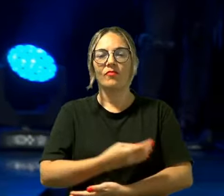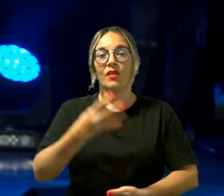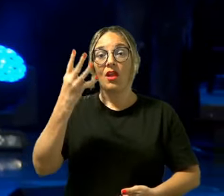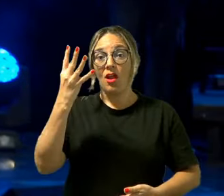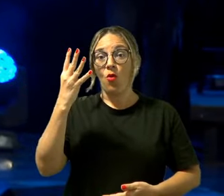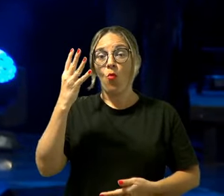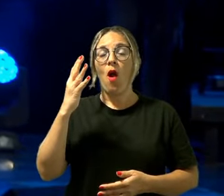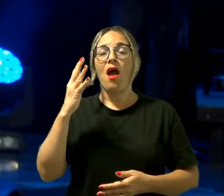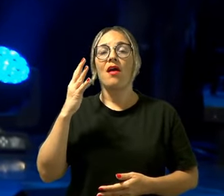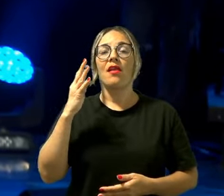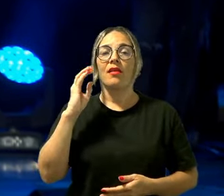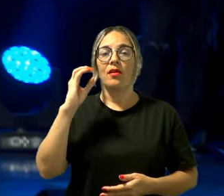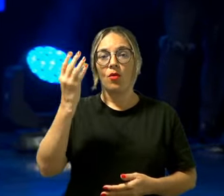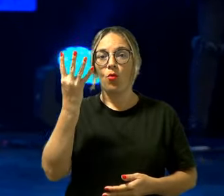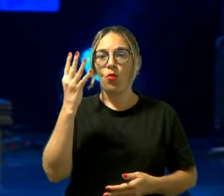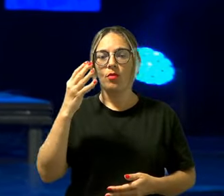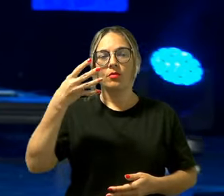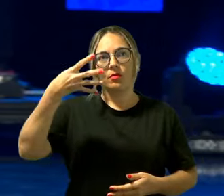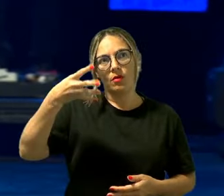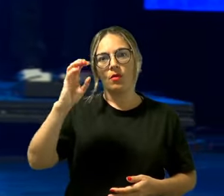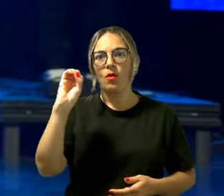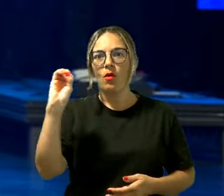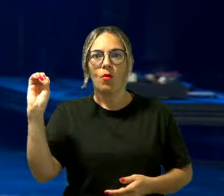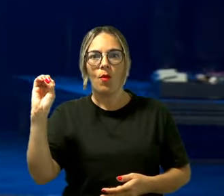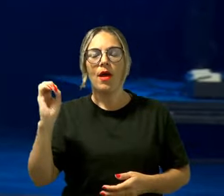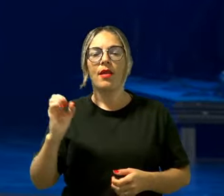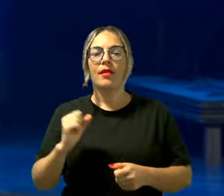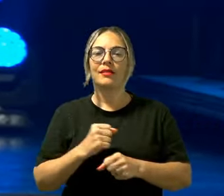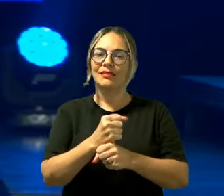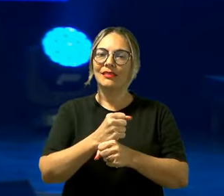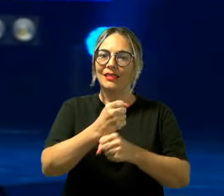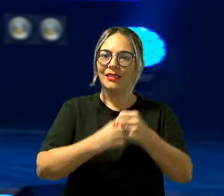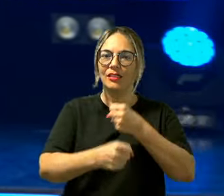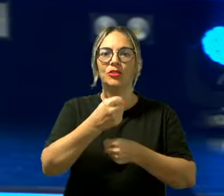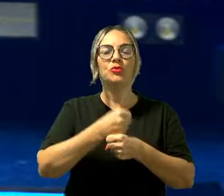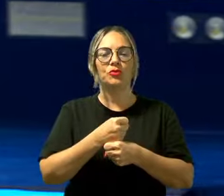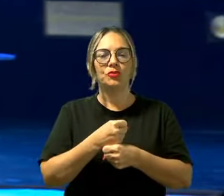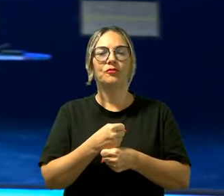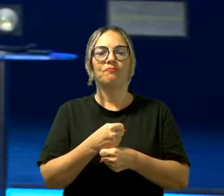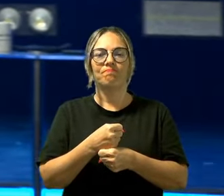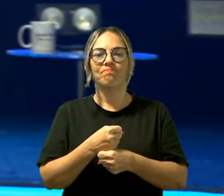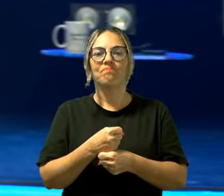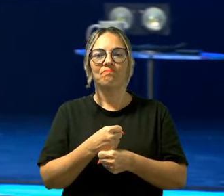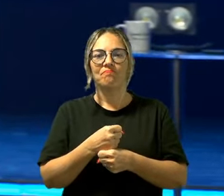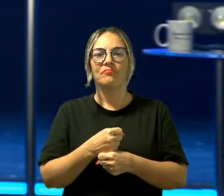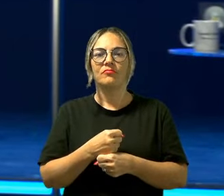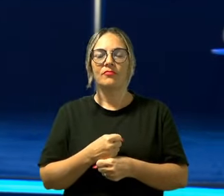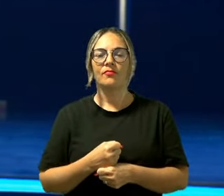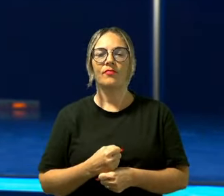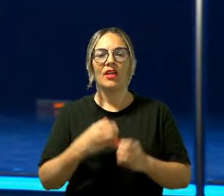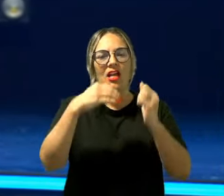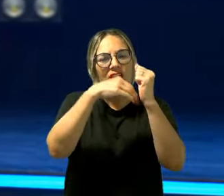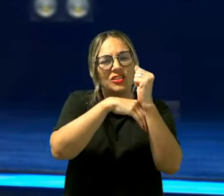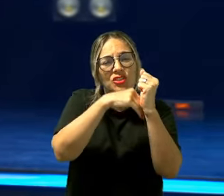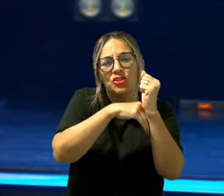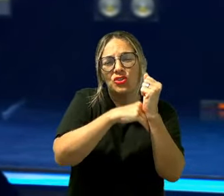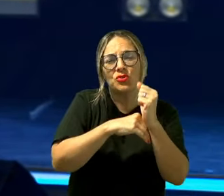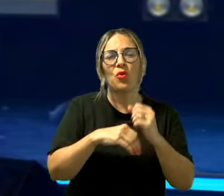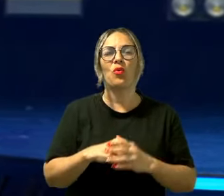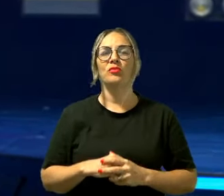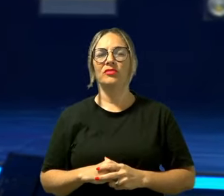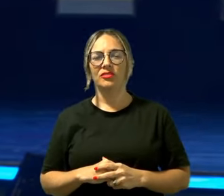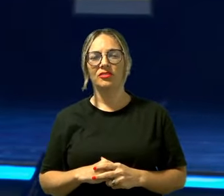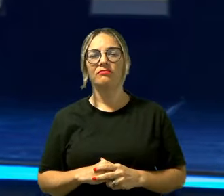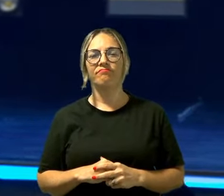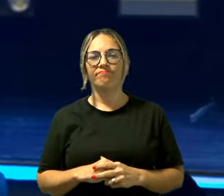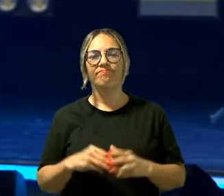palácio. 40 anos Moisés, depois de matar um egípcio lá, ele se esconde no deserto. 40 anos deserto. E